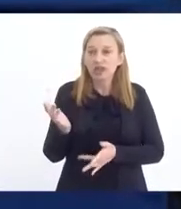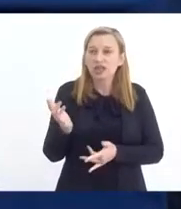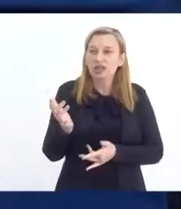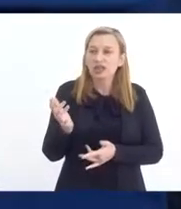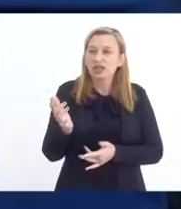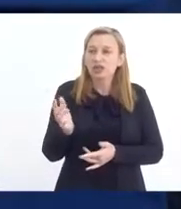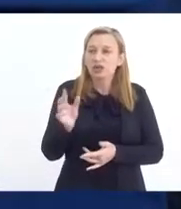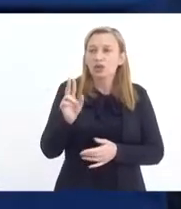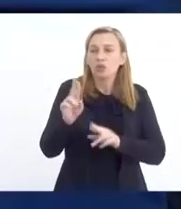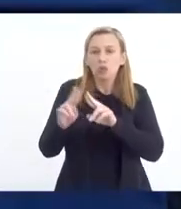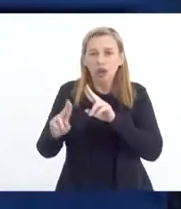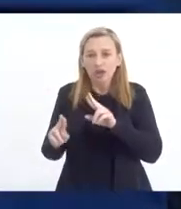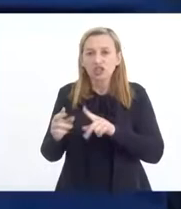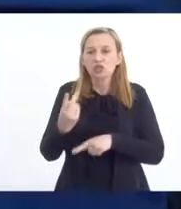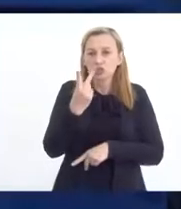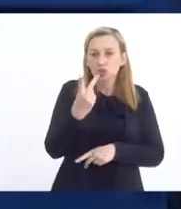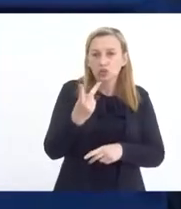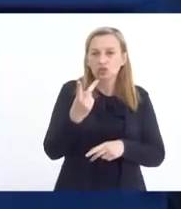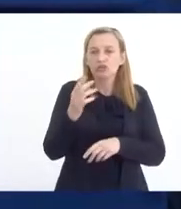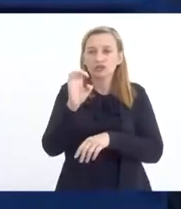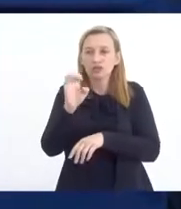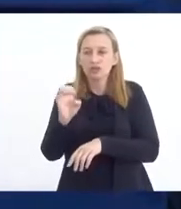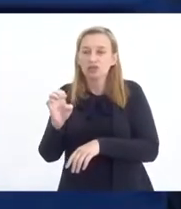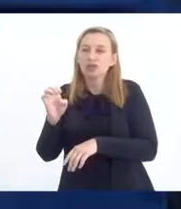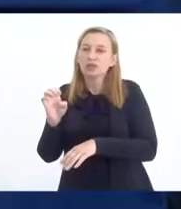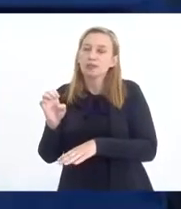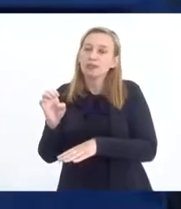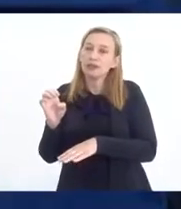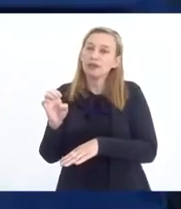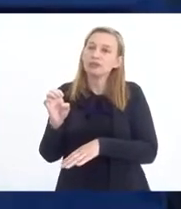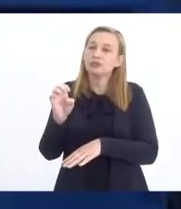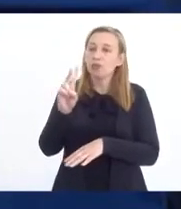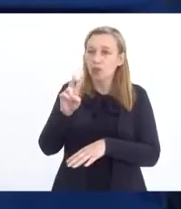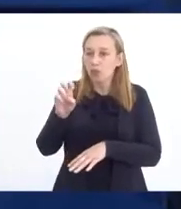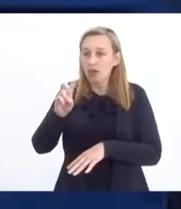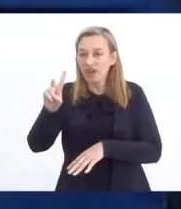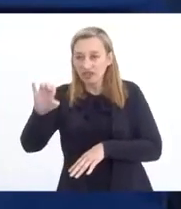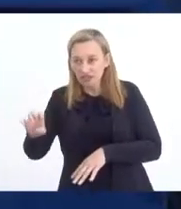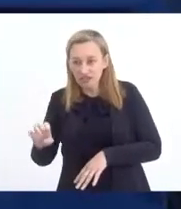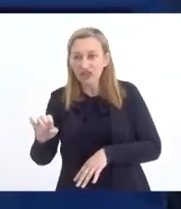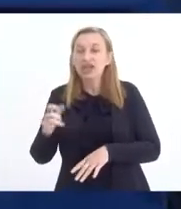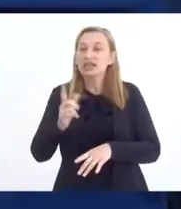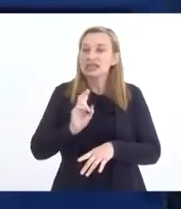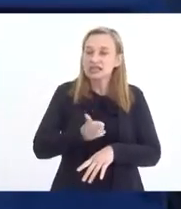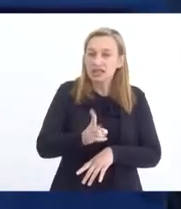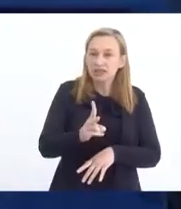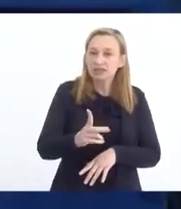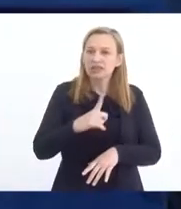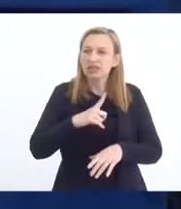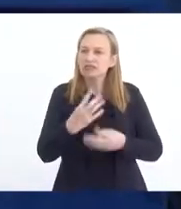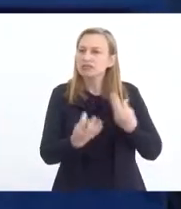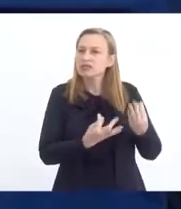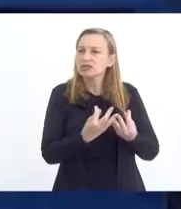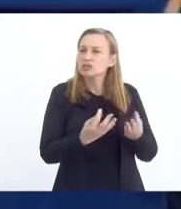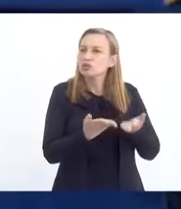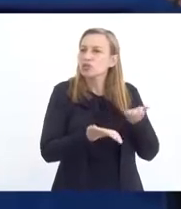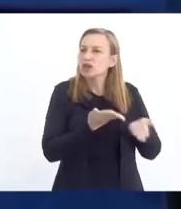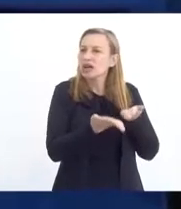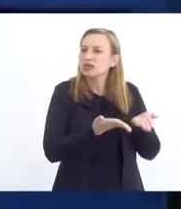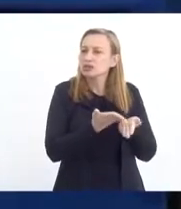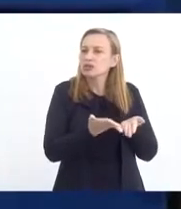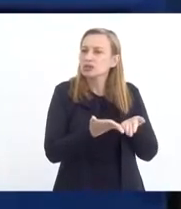pela UERJ, duas universidades estaduais, a UERJ e a UENF. A UENF sempre teve um tratamento